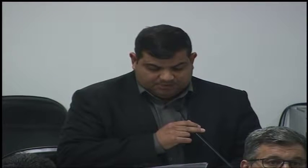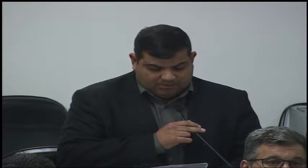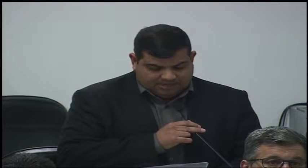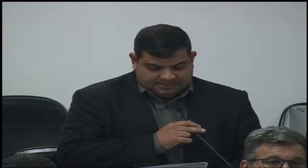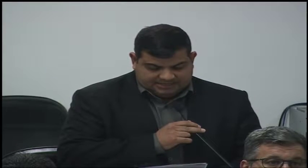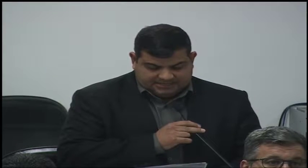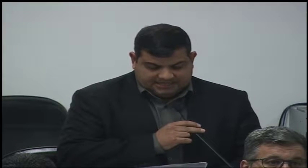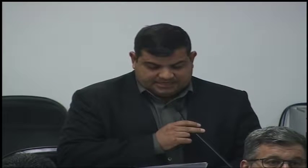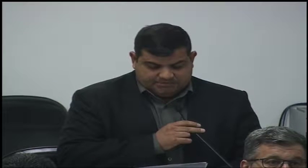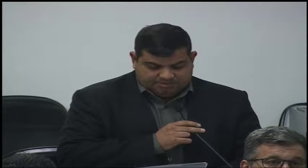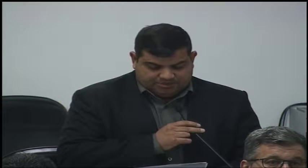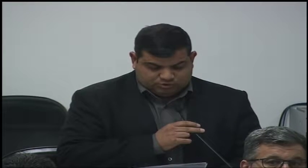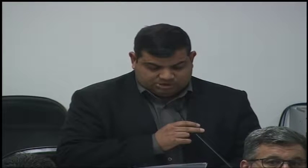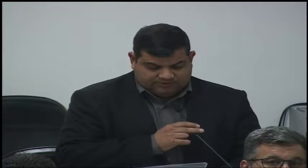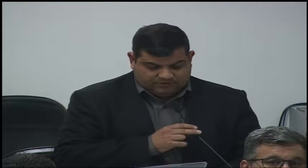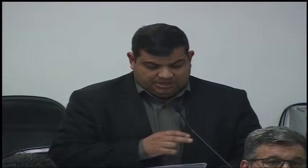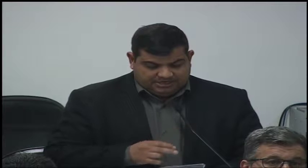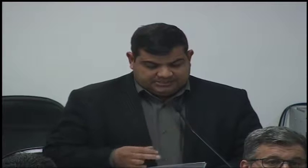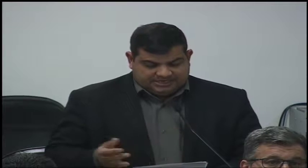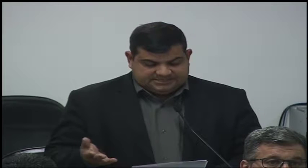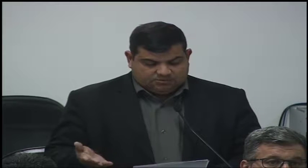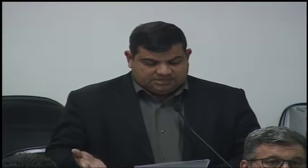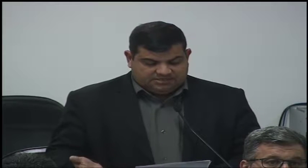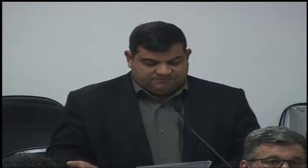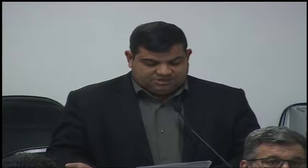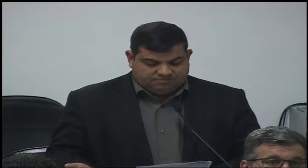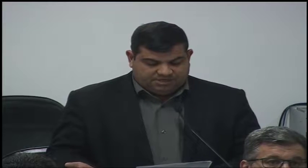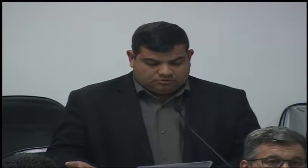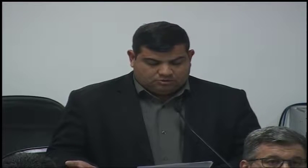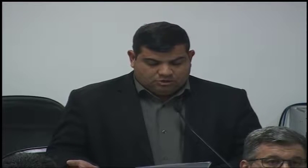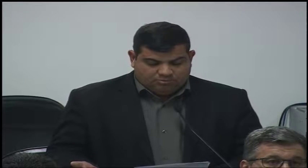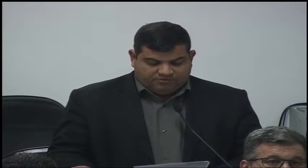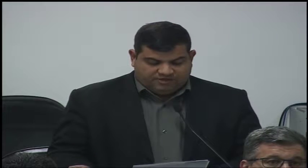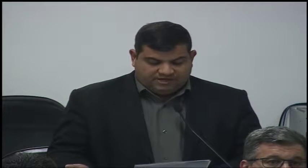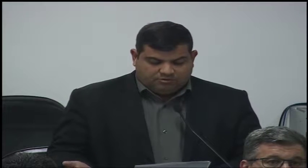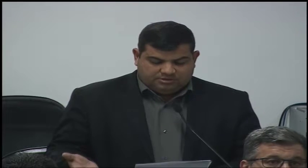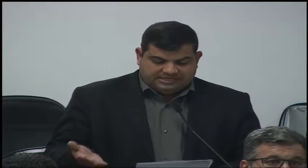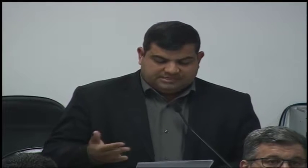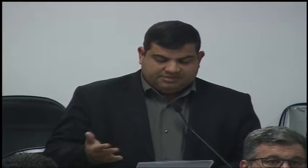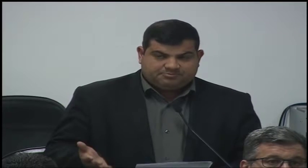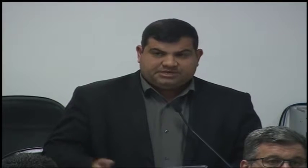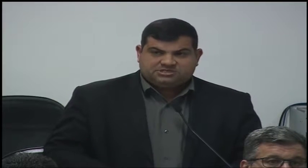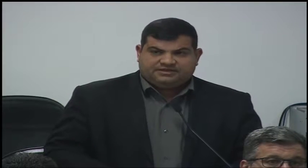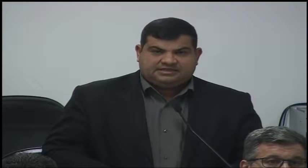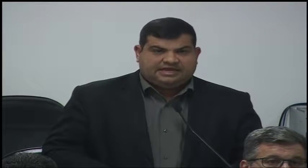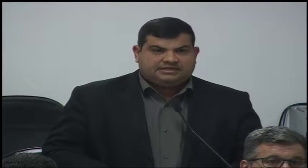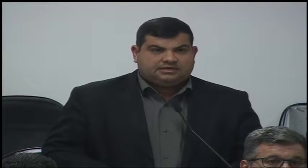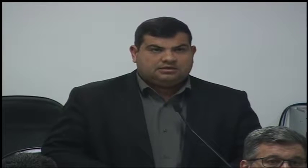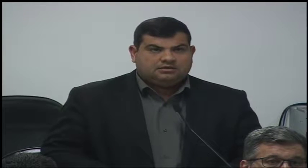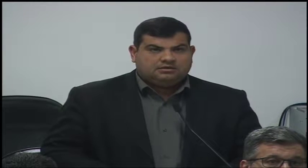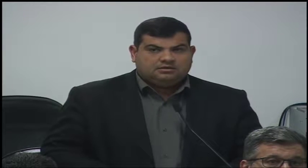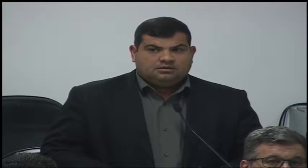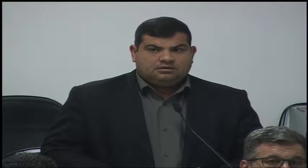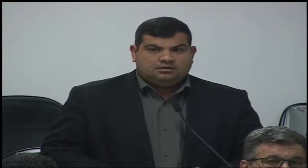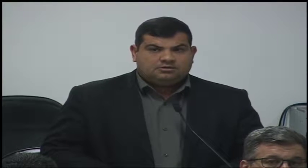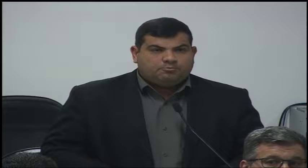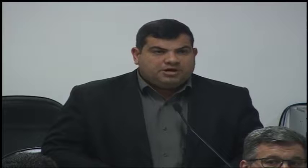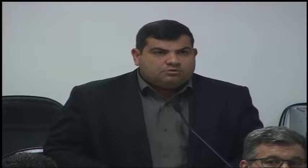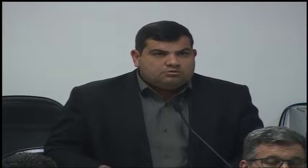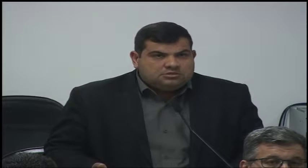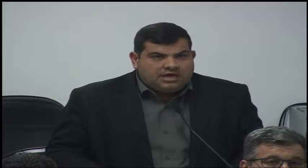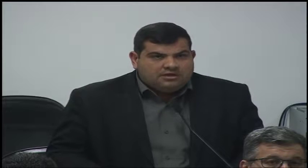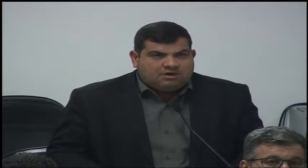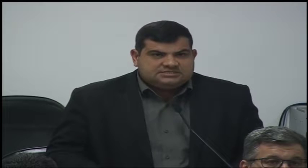das peculiaridades de cada campanha possível, será executado o investimento por veículo nessa perspectiva técnica. Eu